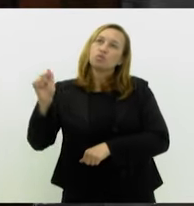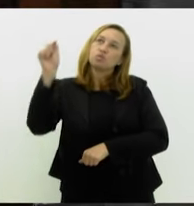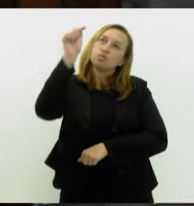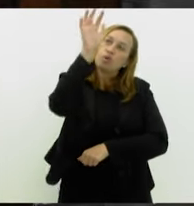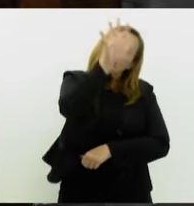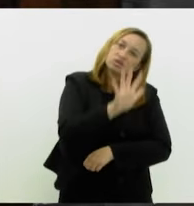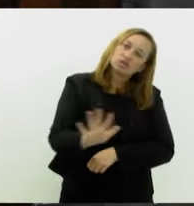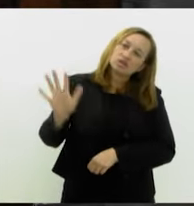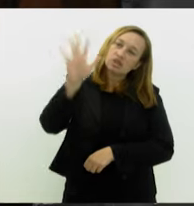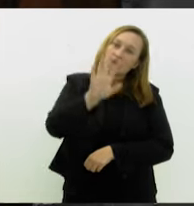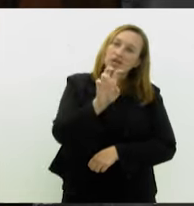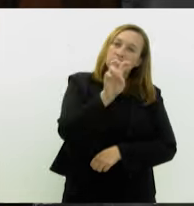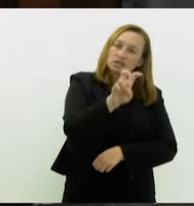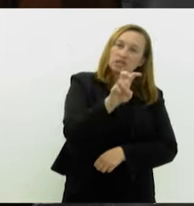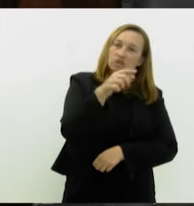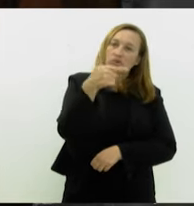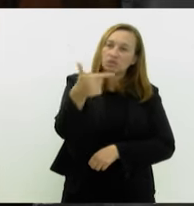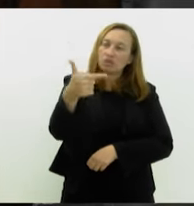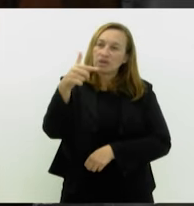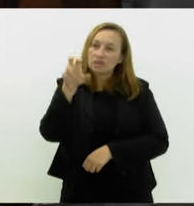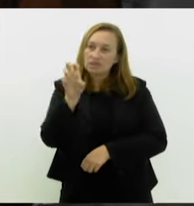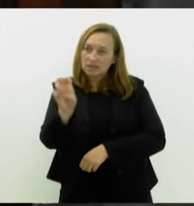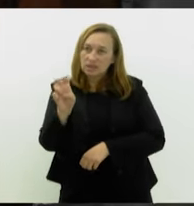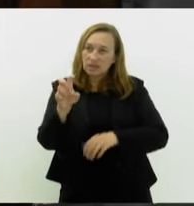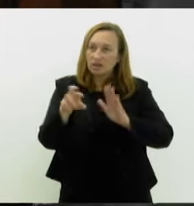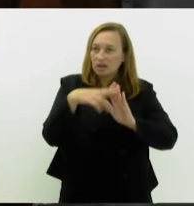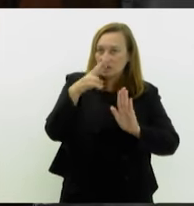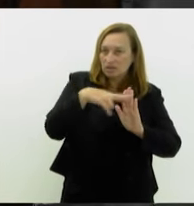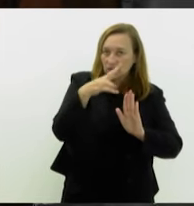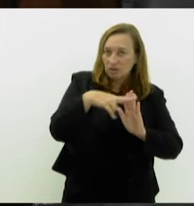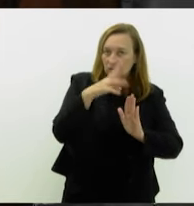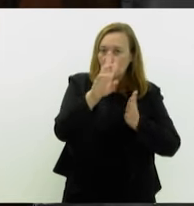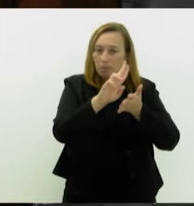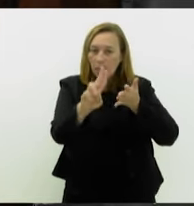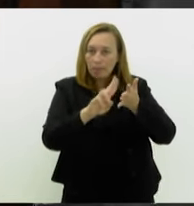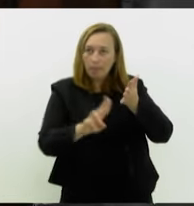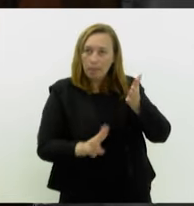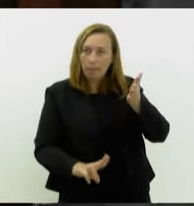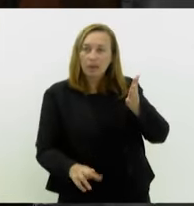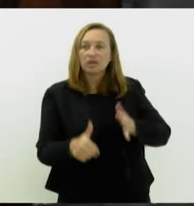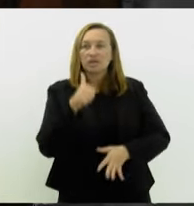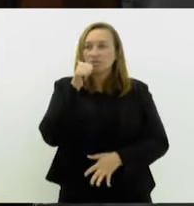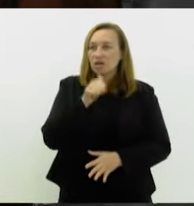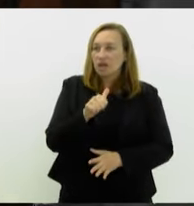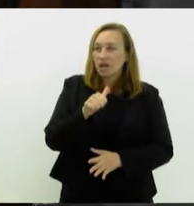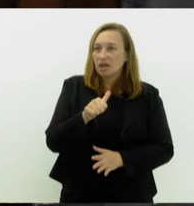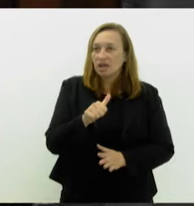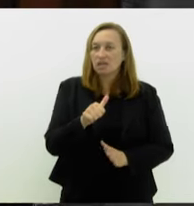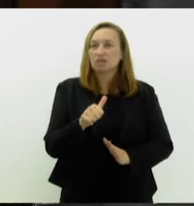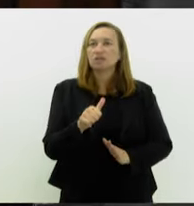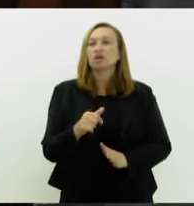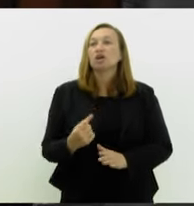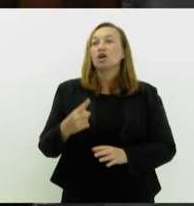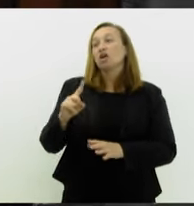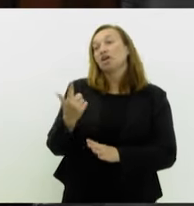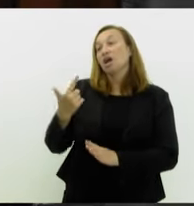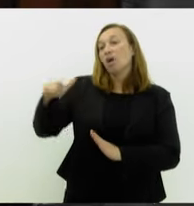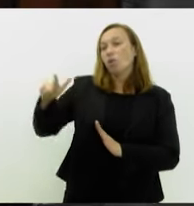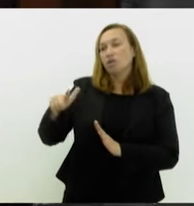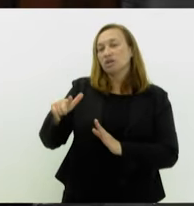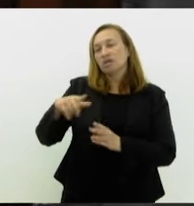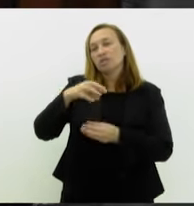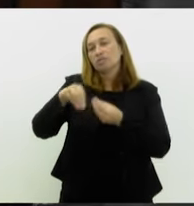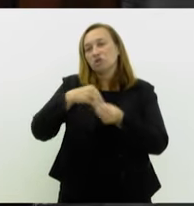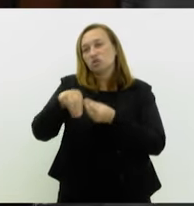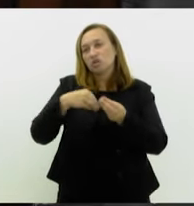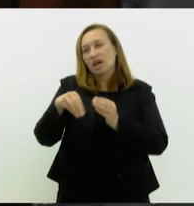Bené agora é assim uma lista Tríplice de mulheres uma mista uma de mulheres uma mista até